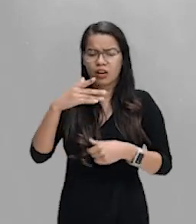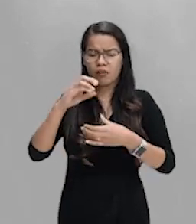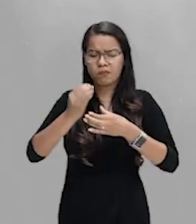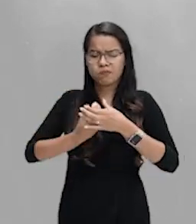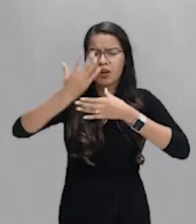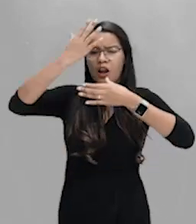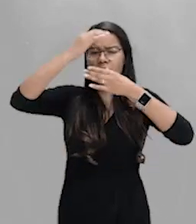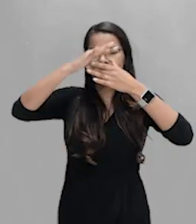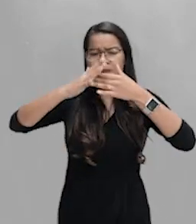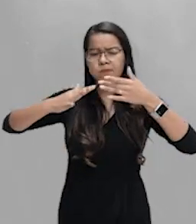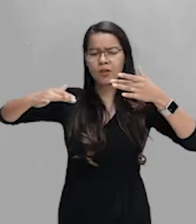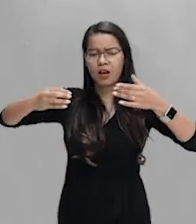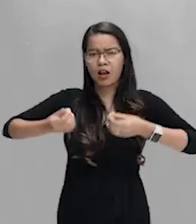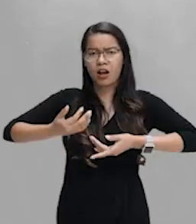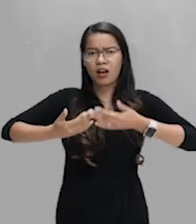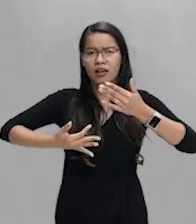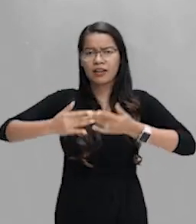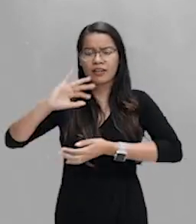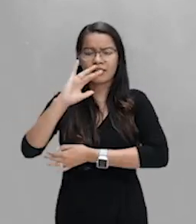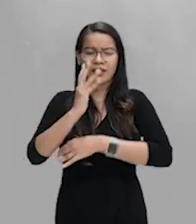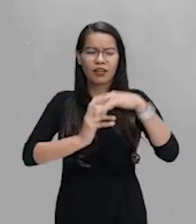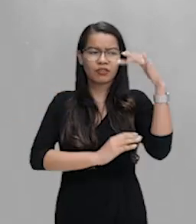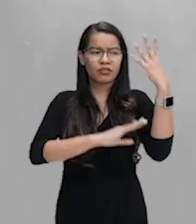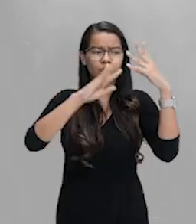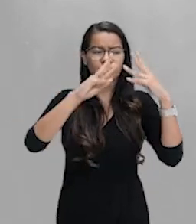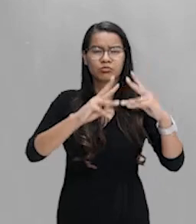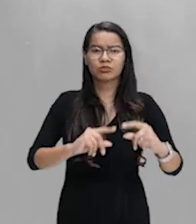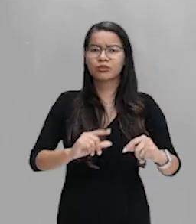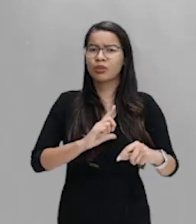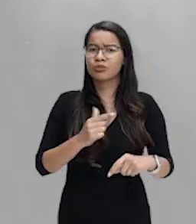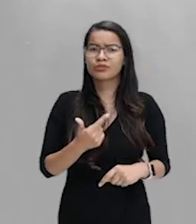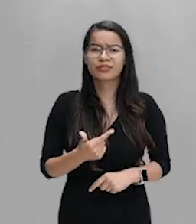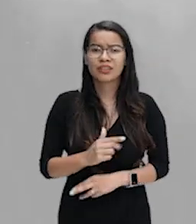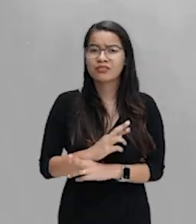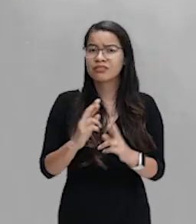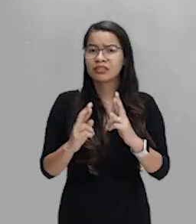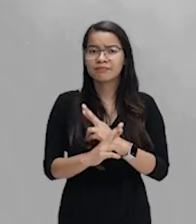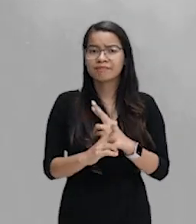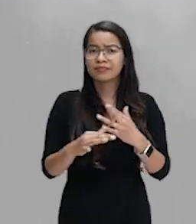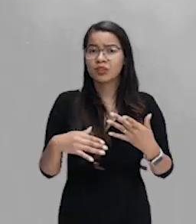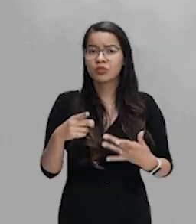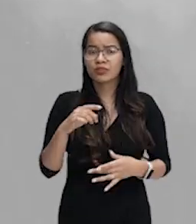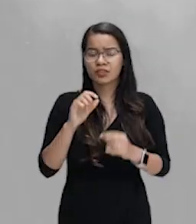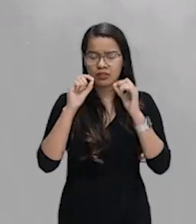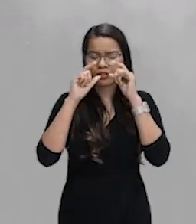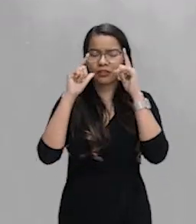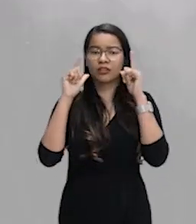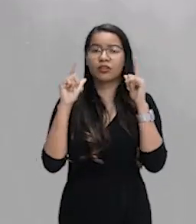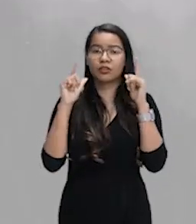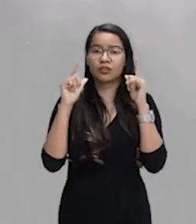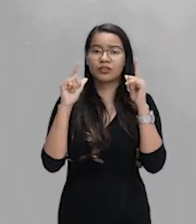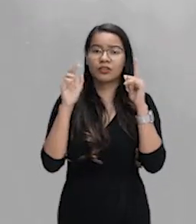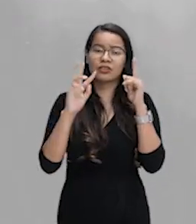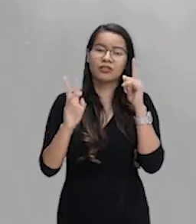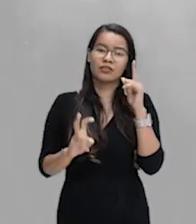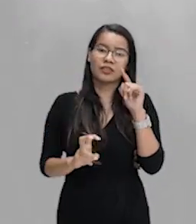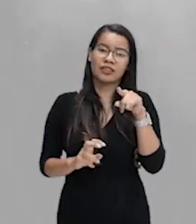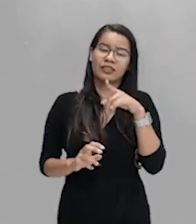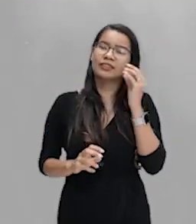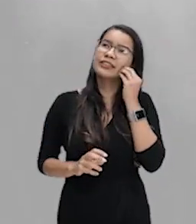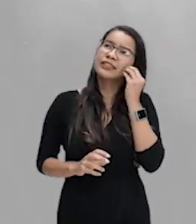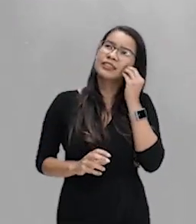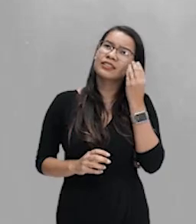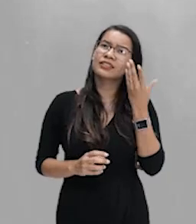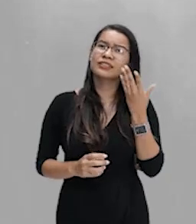a nascer, só que as árvores começaram a chorar com olhos. Não faz sentido de nada com nada. E quando você acorda, algumas vezes você tenta entender